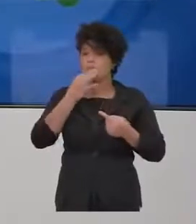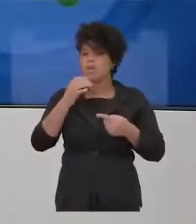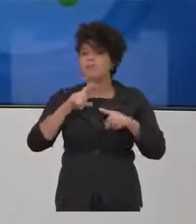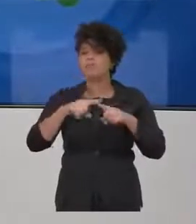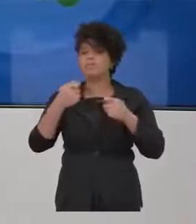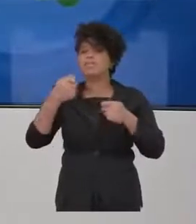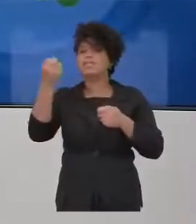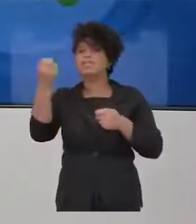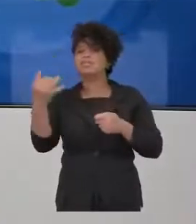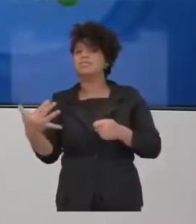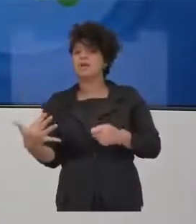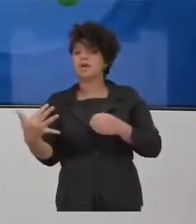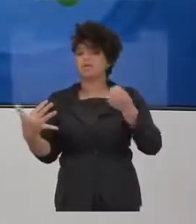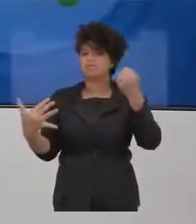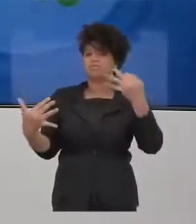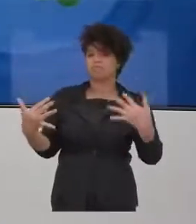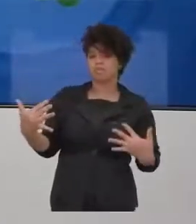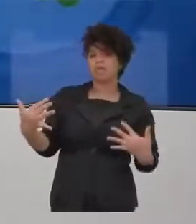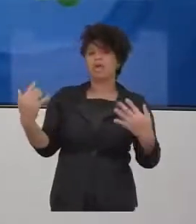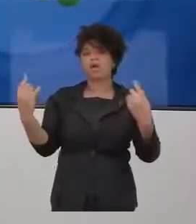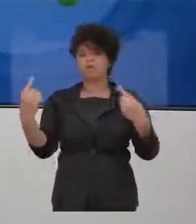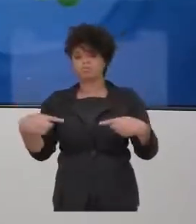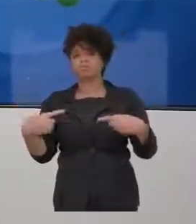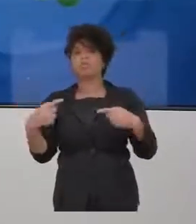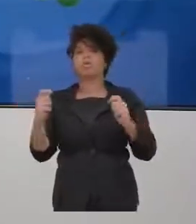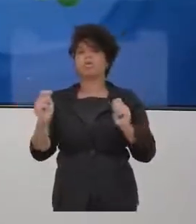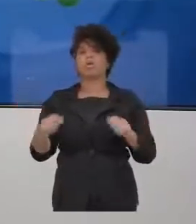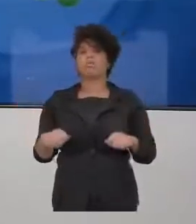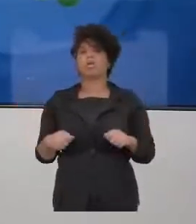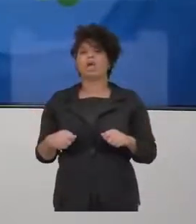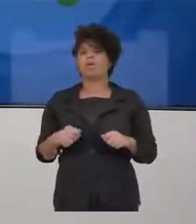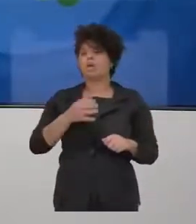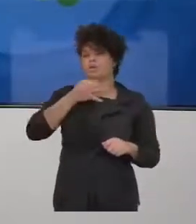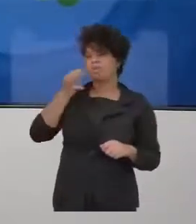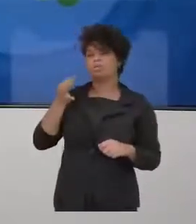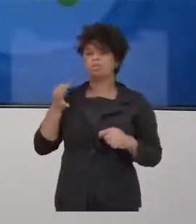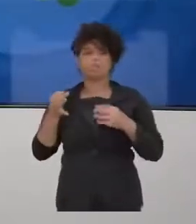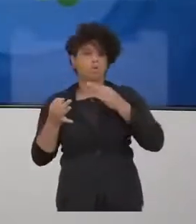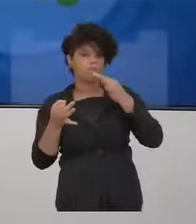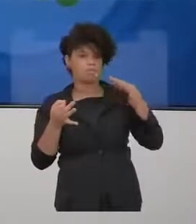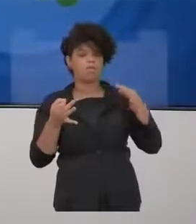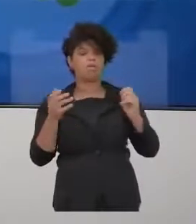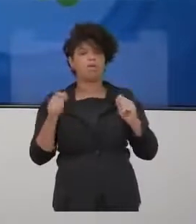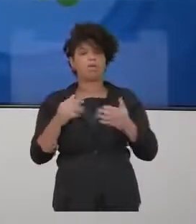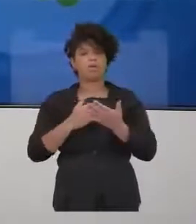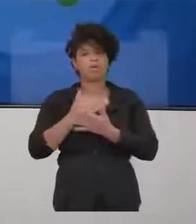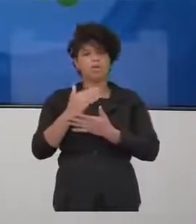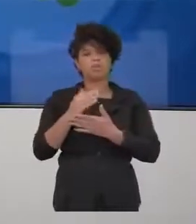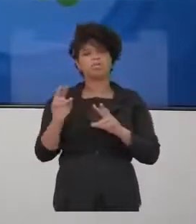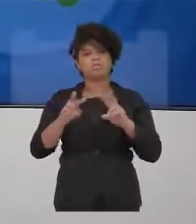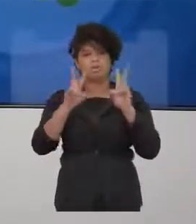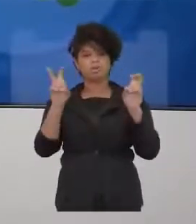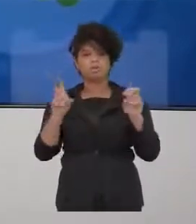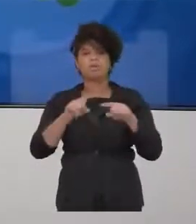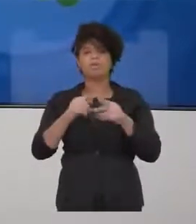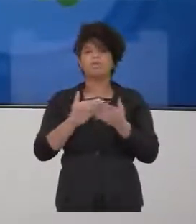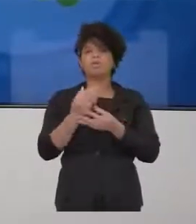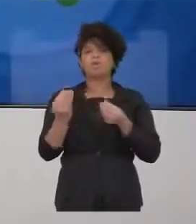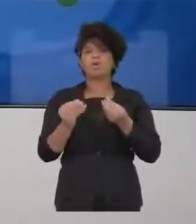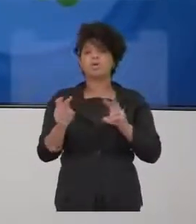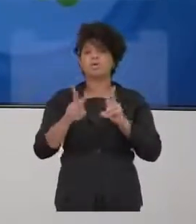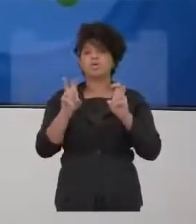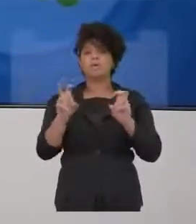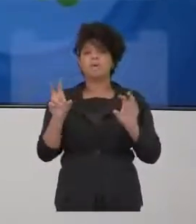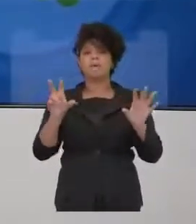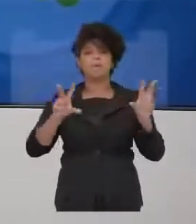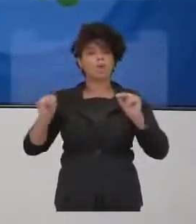argumentos, tá certo? E, claro, com propostas de intervenção. E ela inicia-se com uma questão polêmica. O que é uma questão polêmica